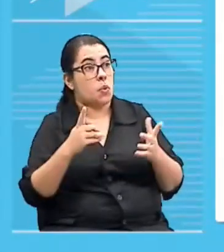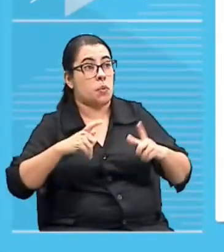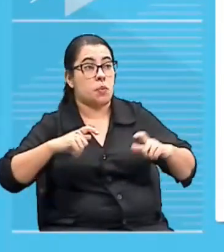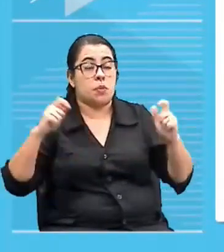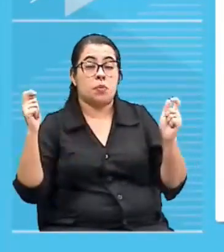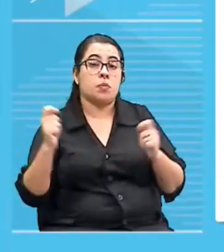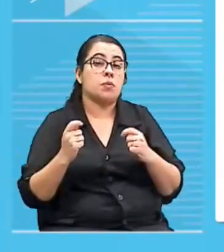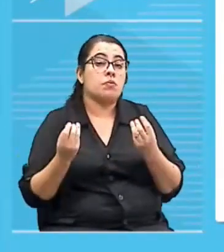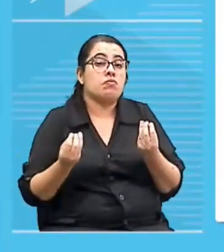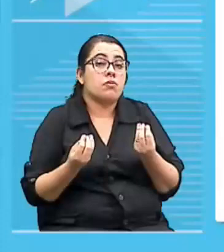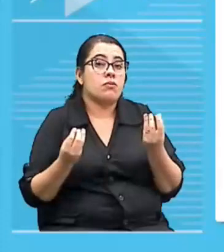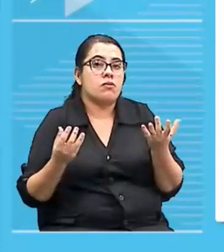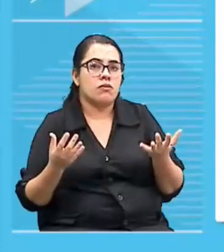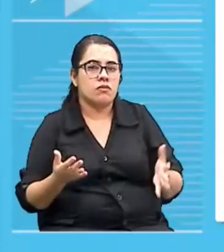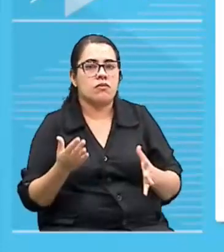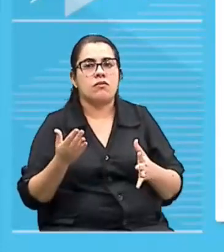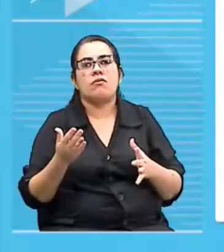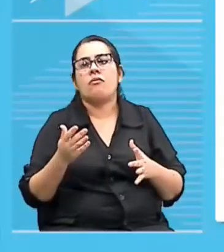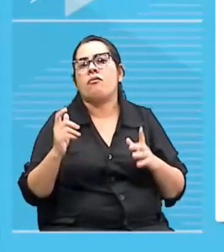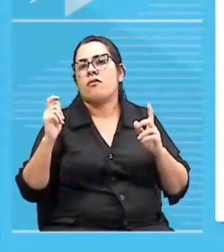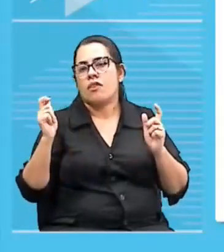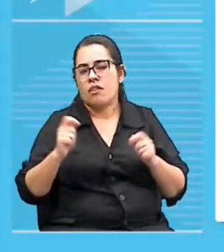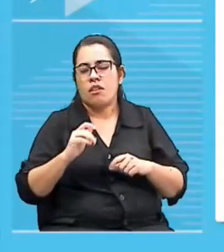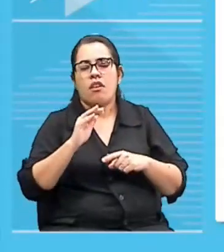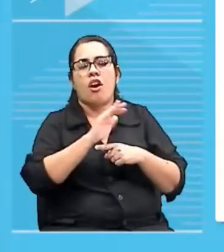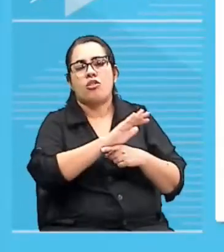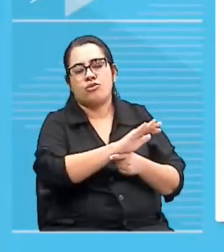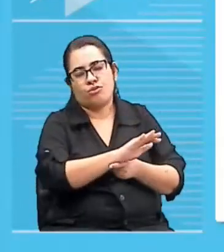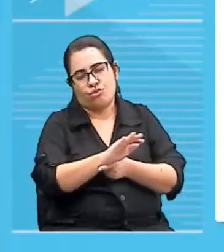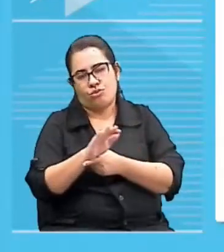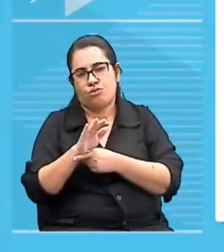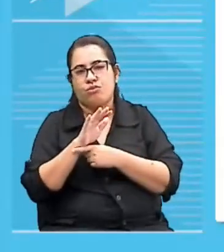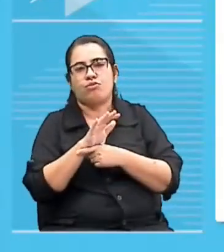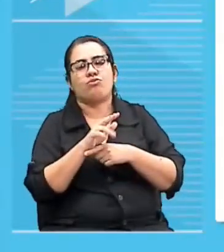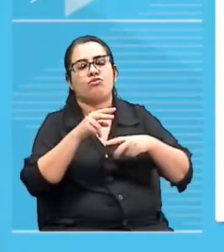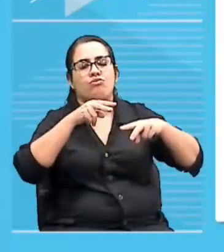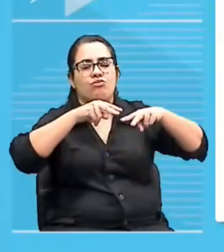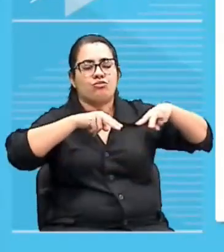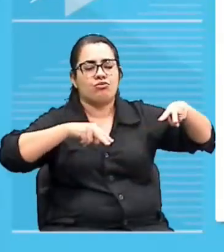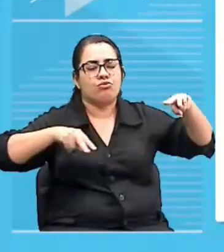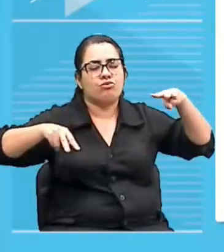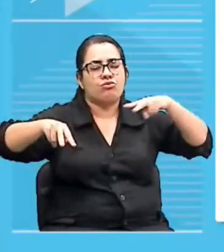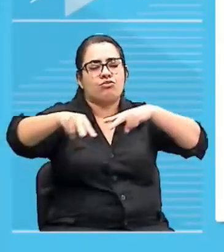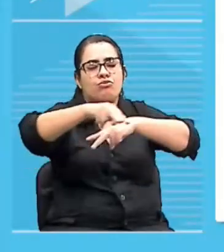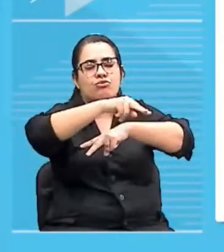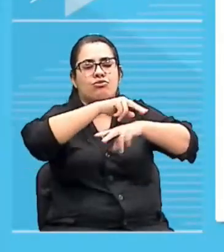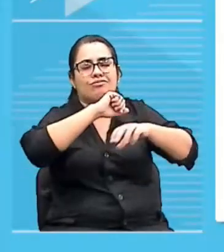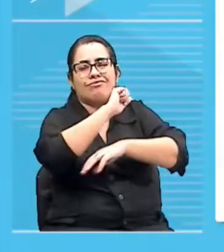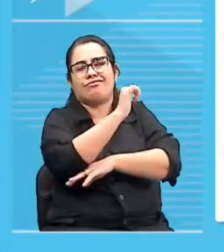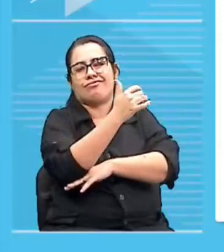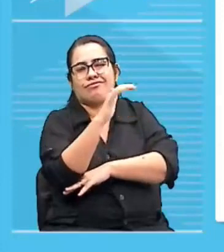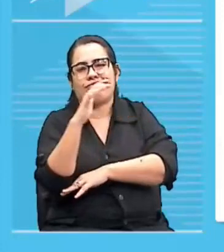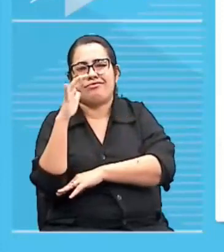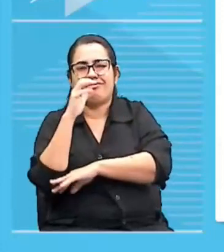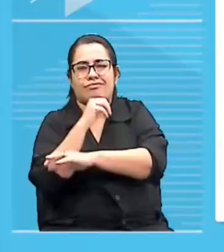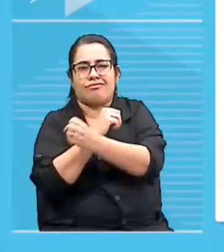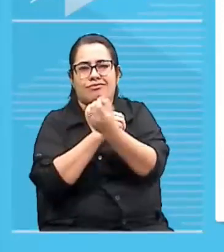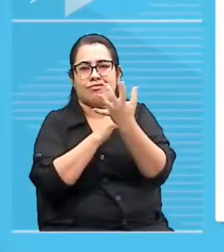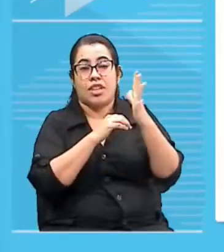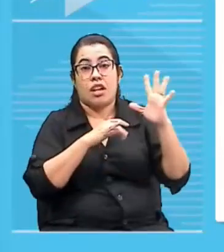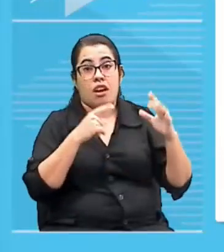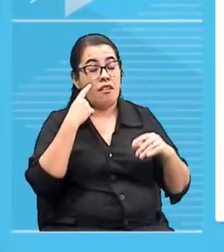podem ser utilizados para facilitar a vistoria ambiental. Imaginem